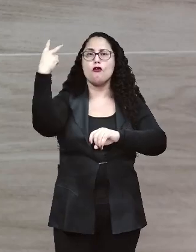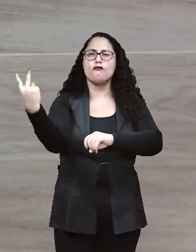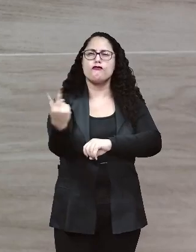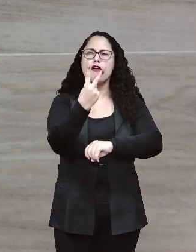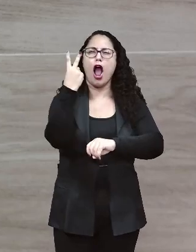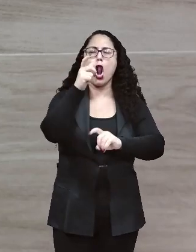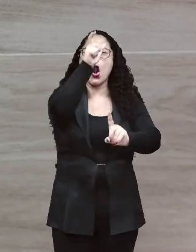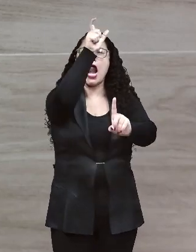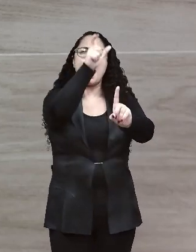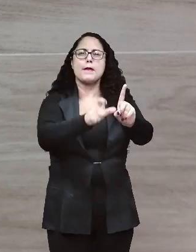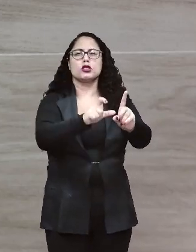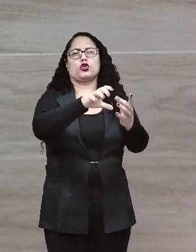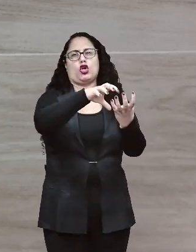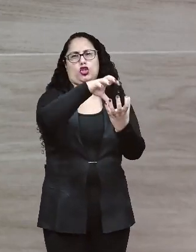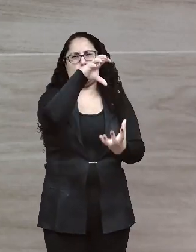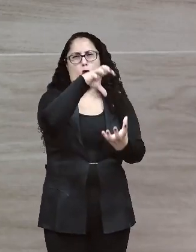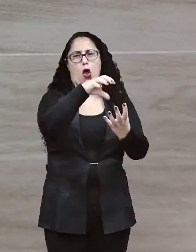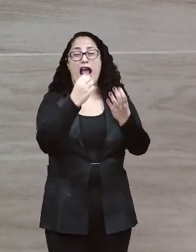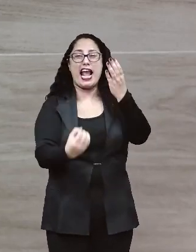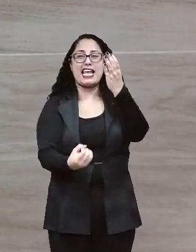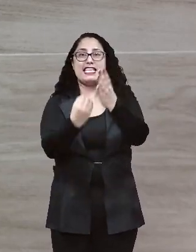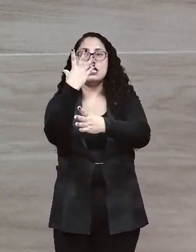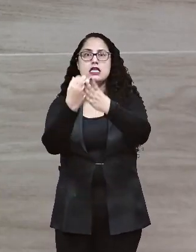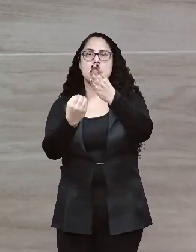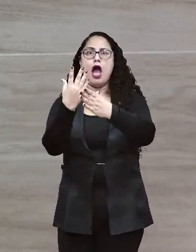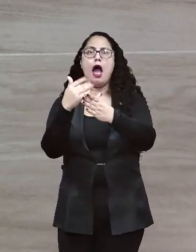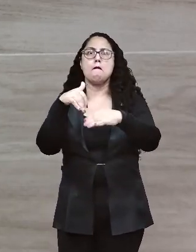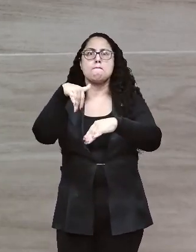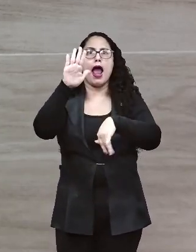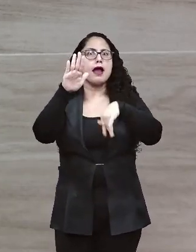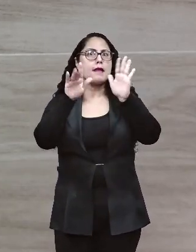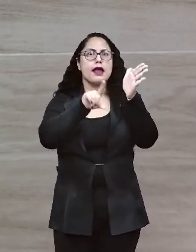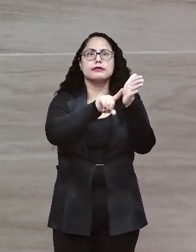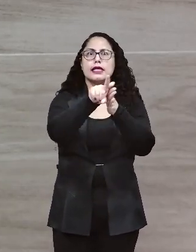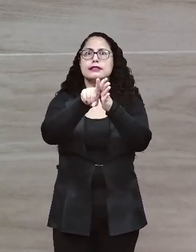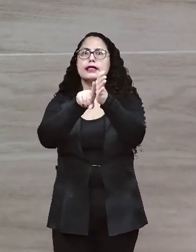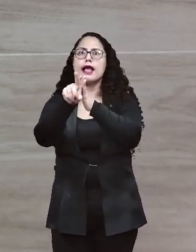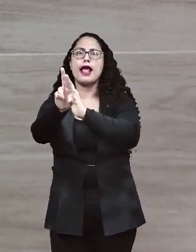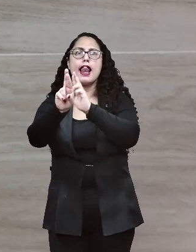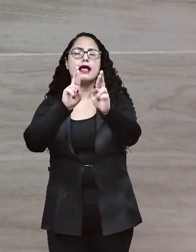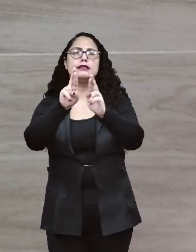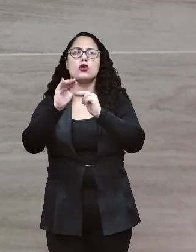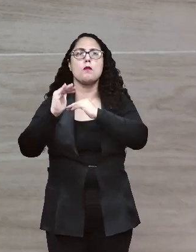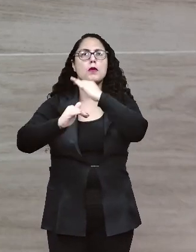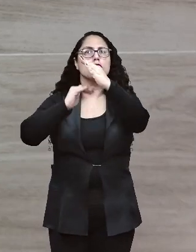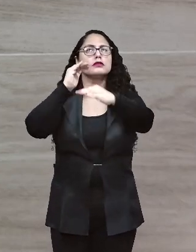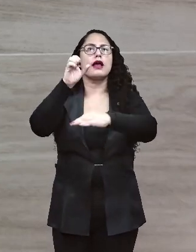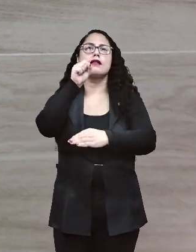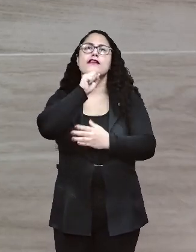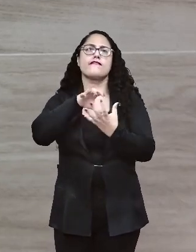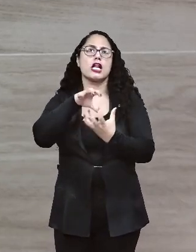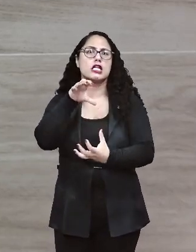pessoa idosa, né? Criar mais pesquisas com relação ao processo do envelhecimento,